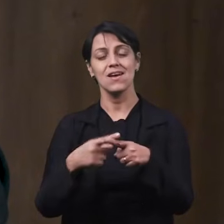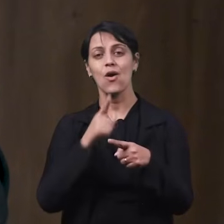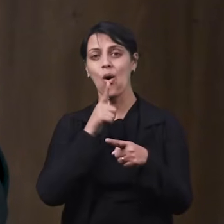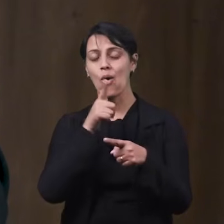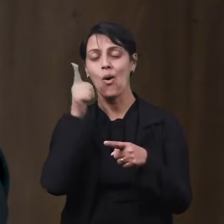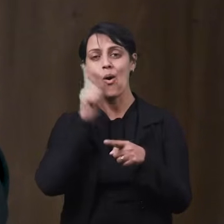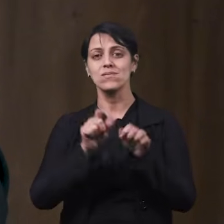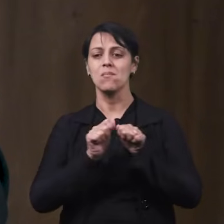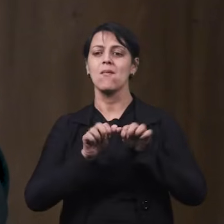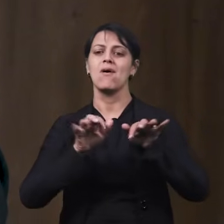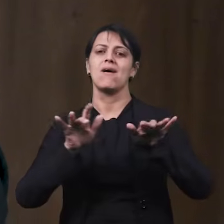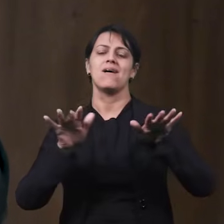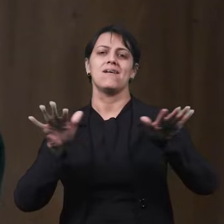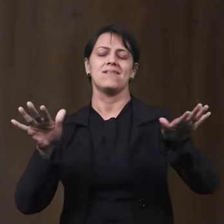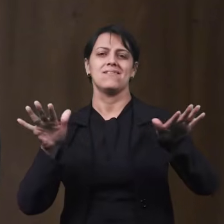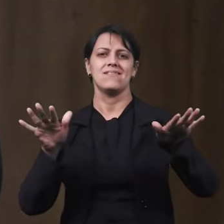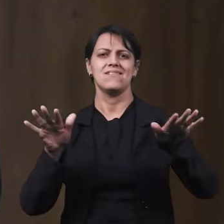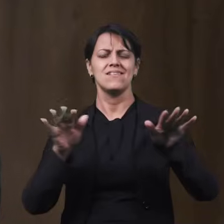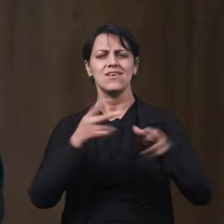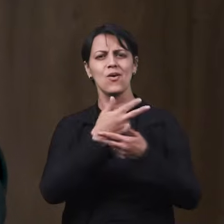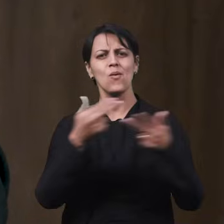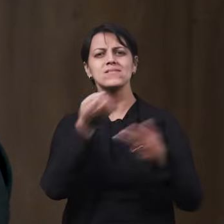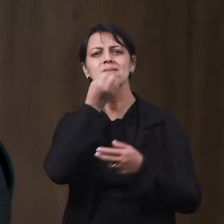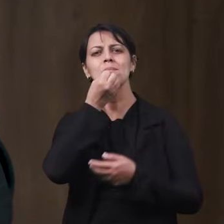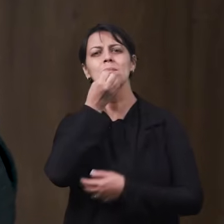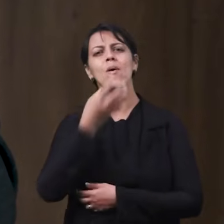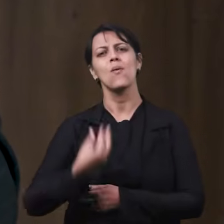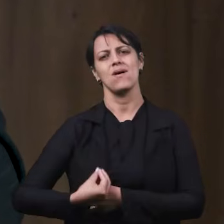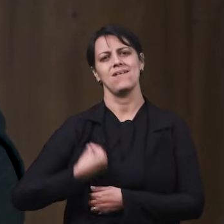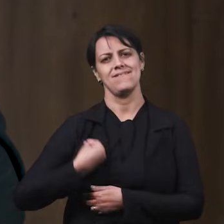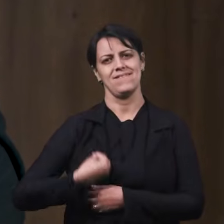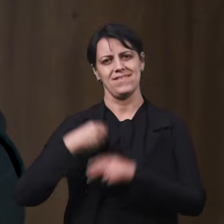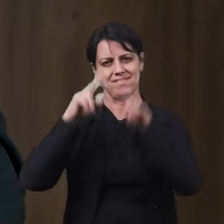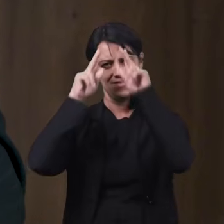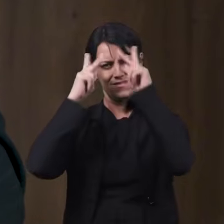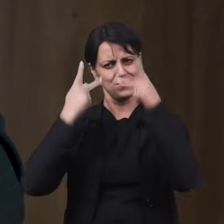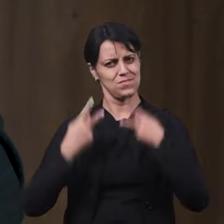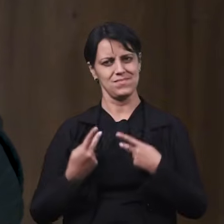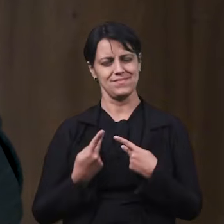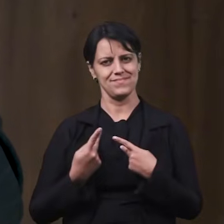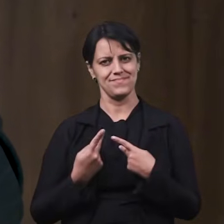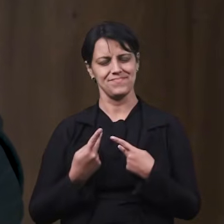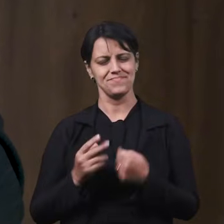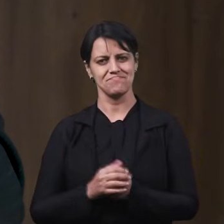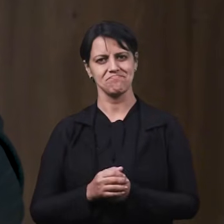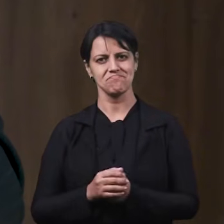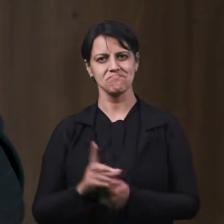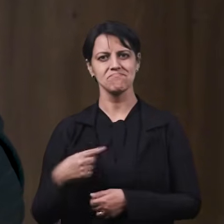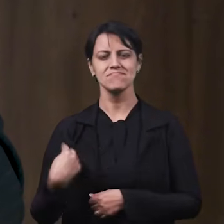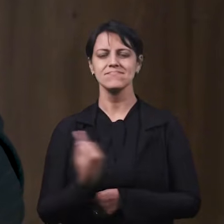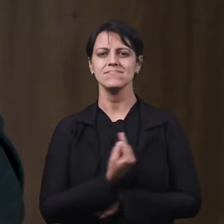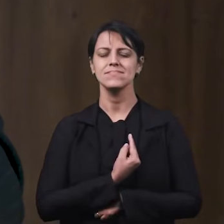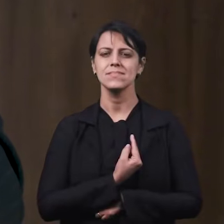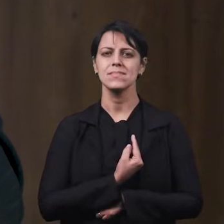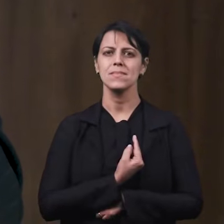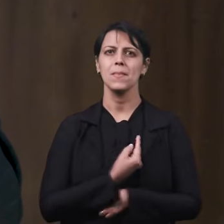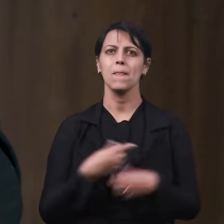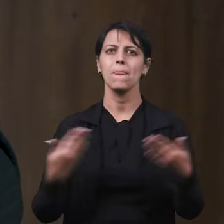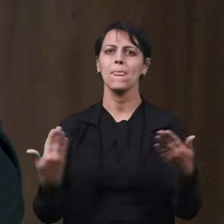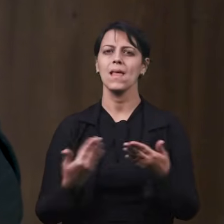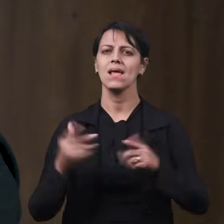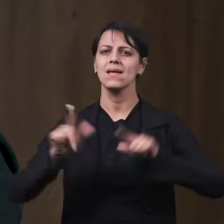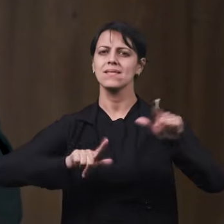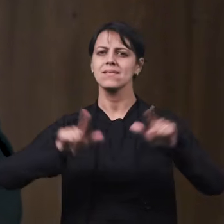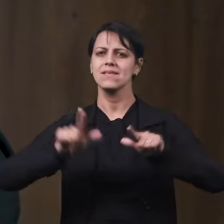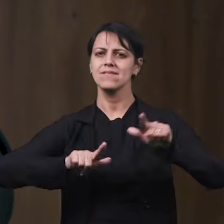e traz benefícios para todas as áreas da vida do ser humano. Nós estamos transmitindo pela